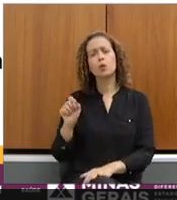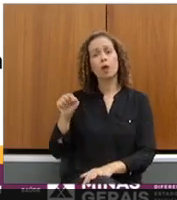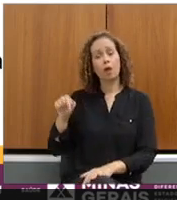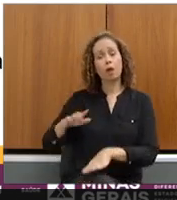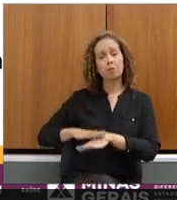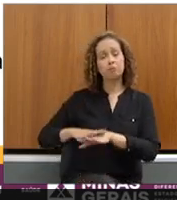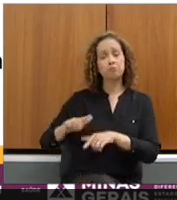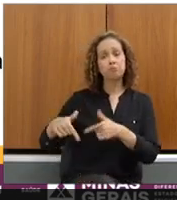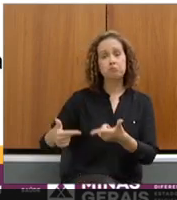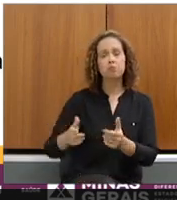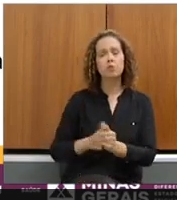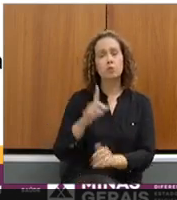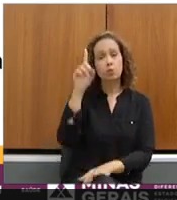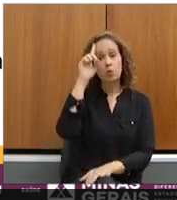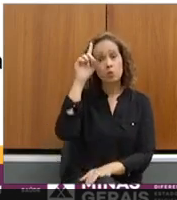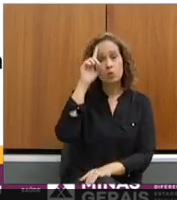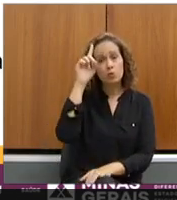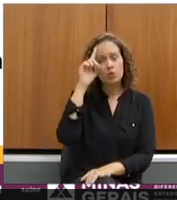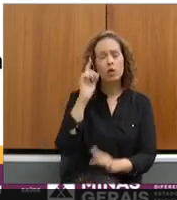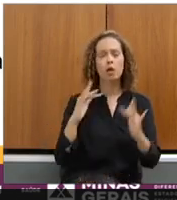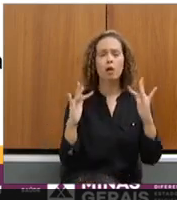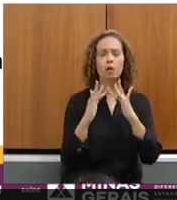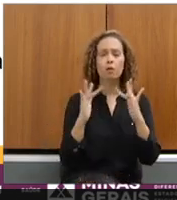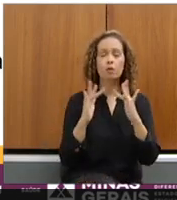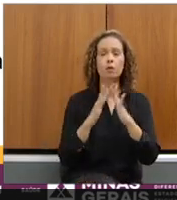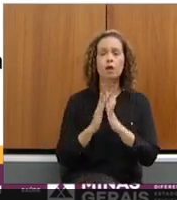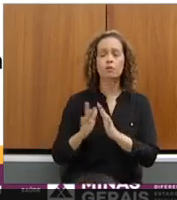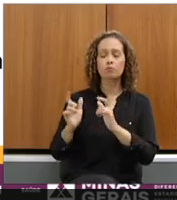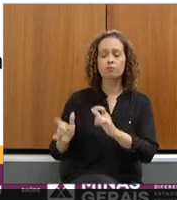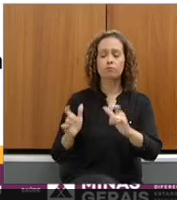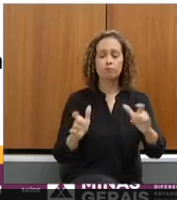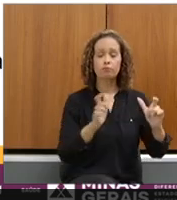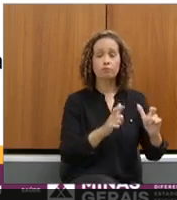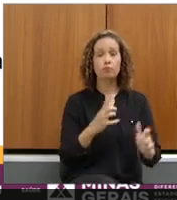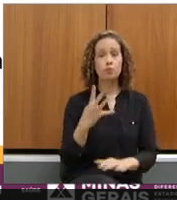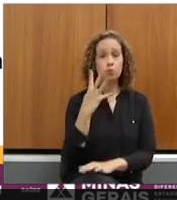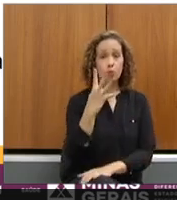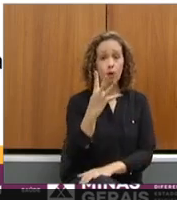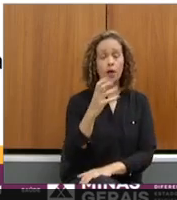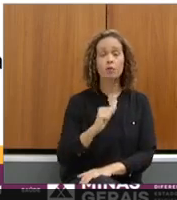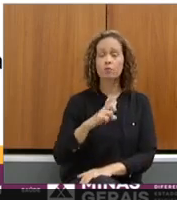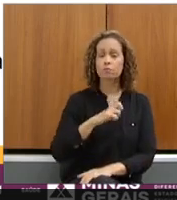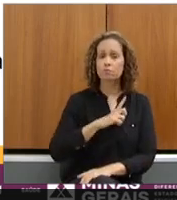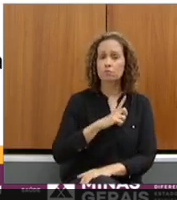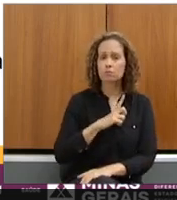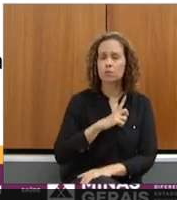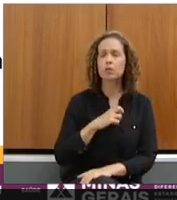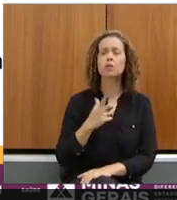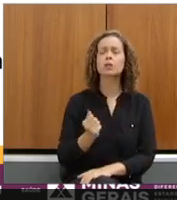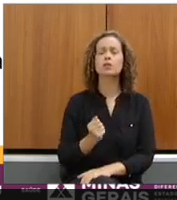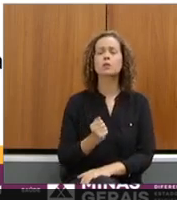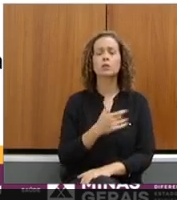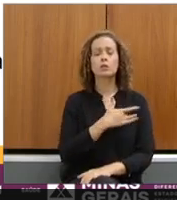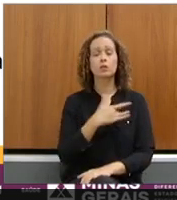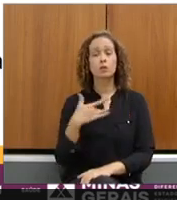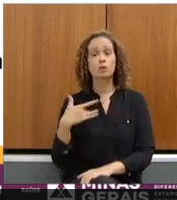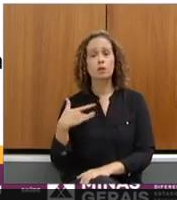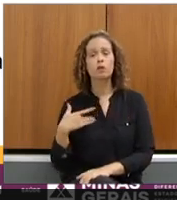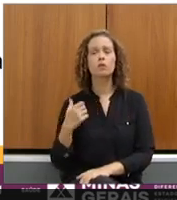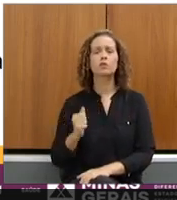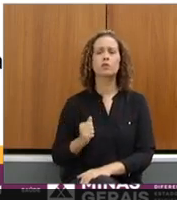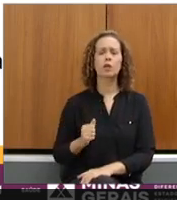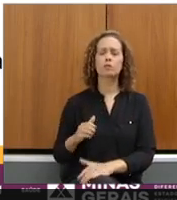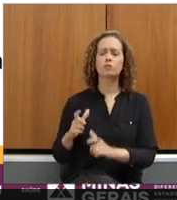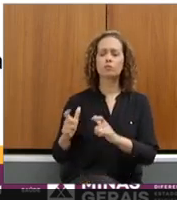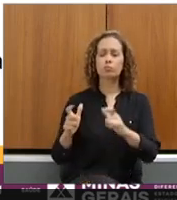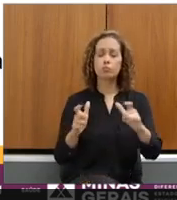entrar em contato com quatro regiões de saúde que nós temos do ponto de vista está nas regionais